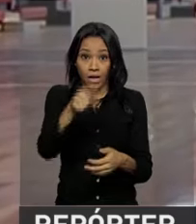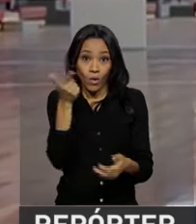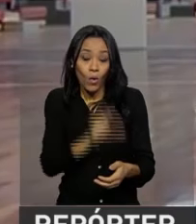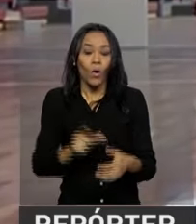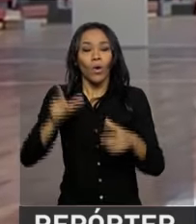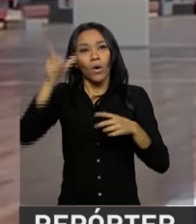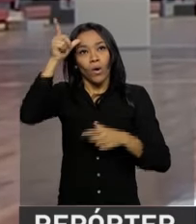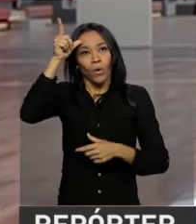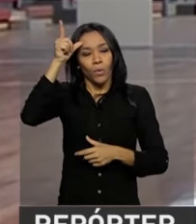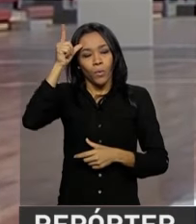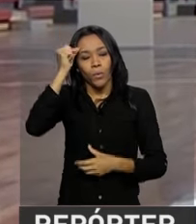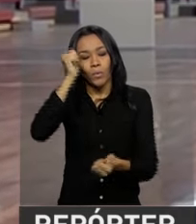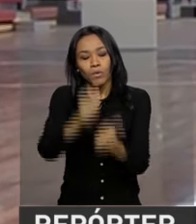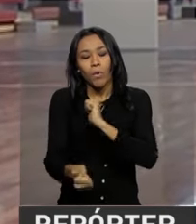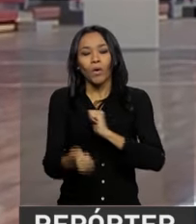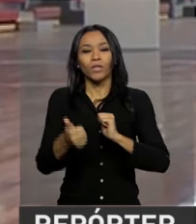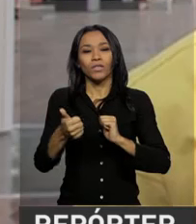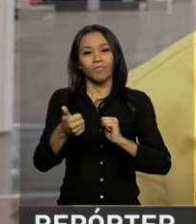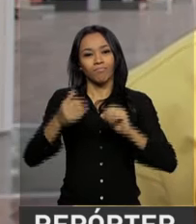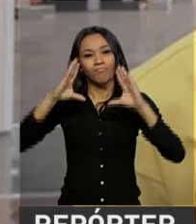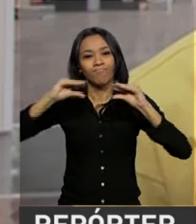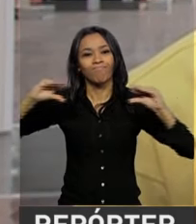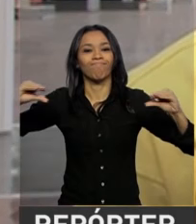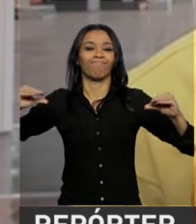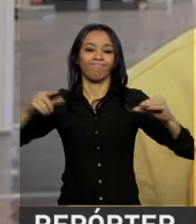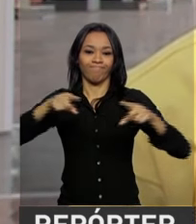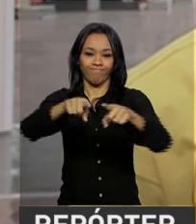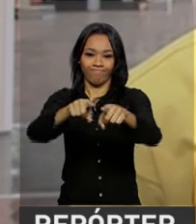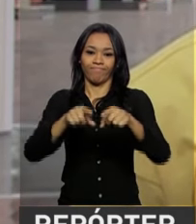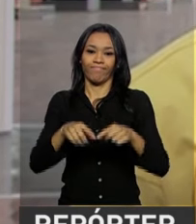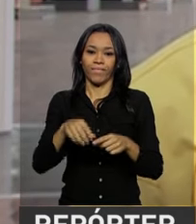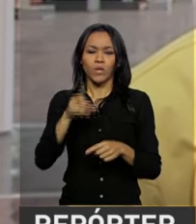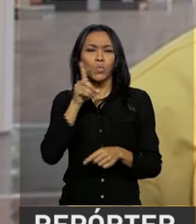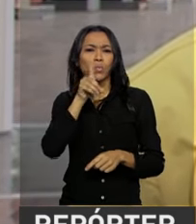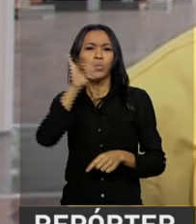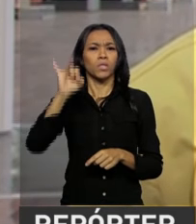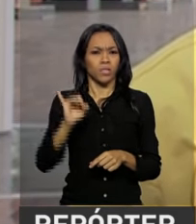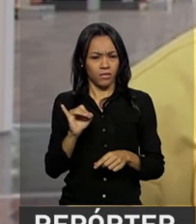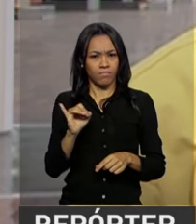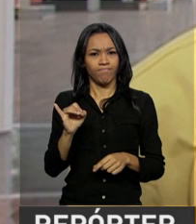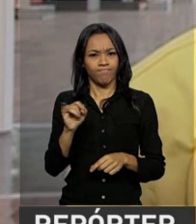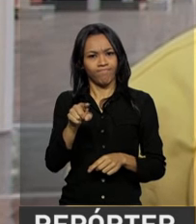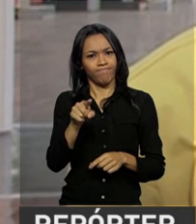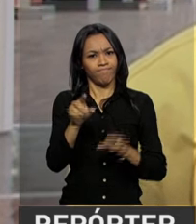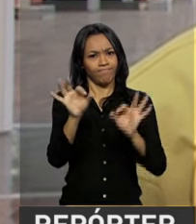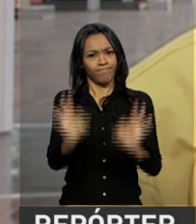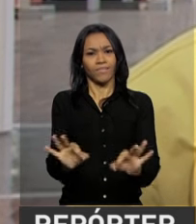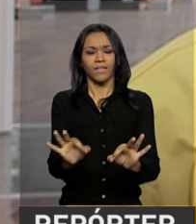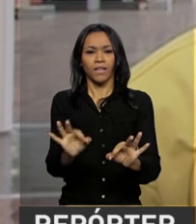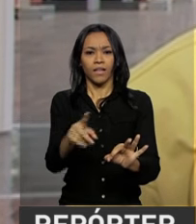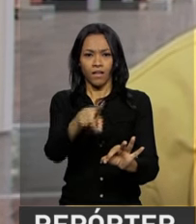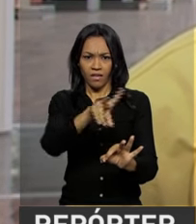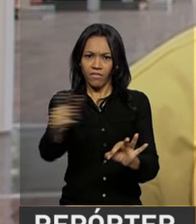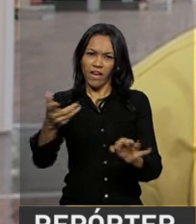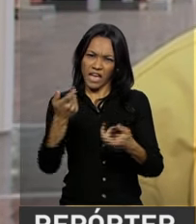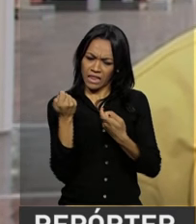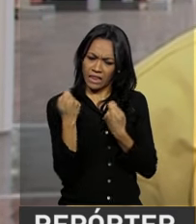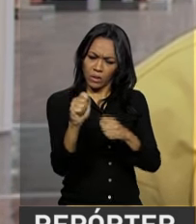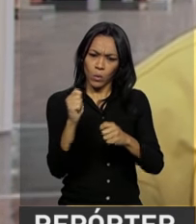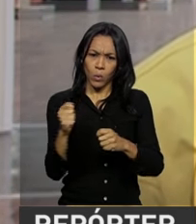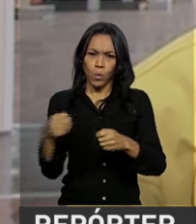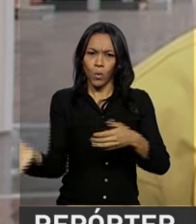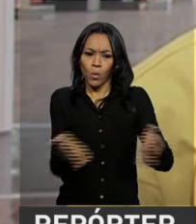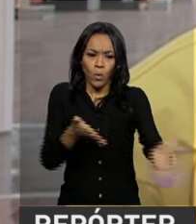esporte a forma de acelerar a reabilitação. Pretendo a minha visão, um dia, com fé em Deus, é de chegar a defender a nossa pátria,